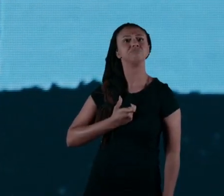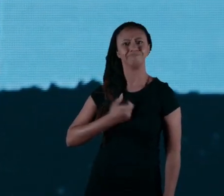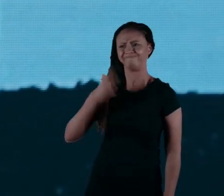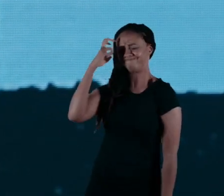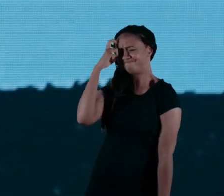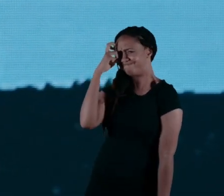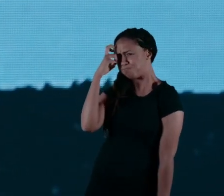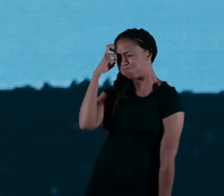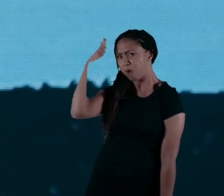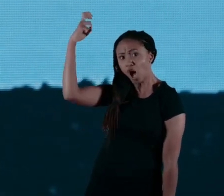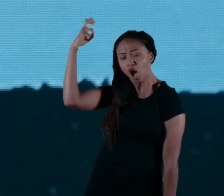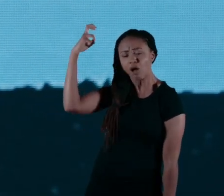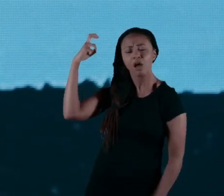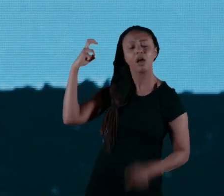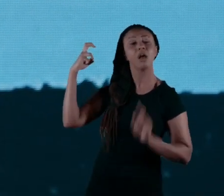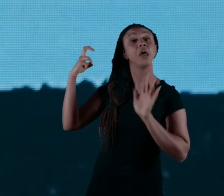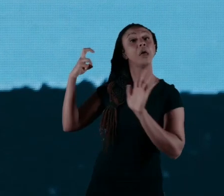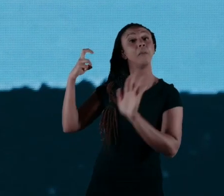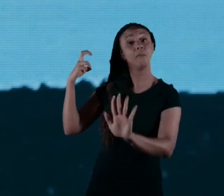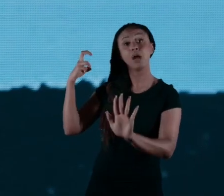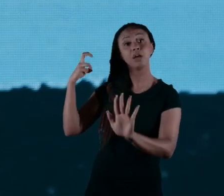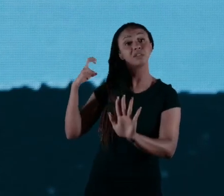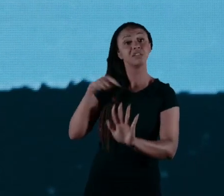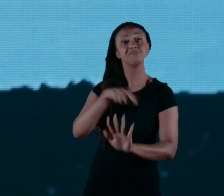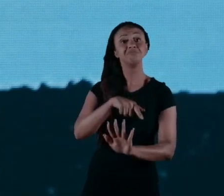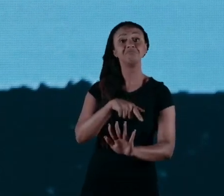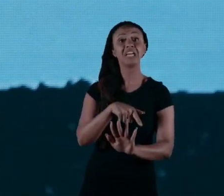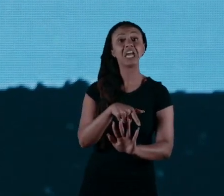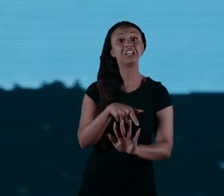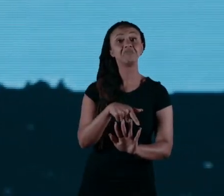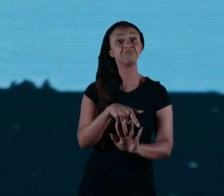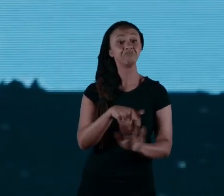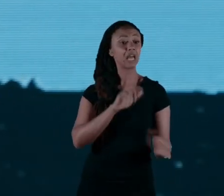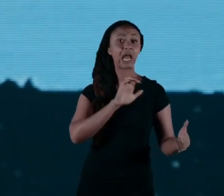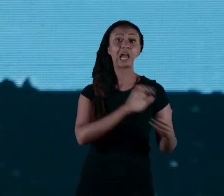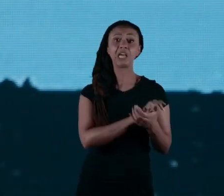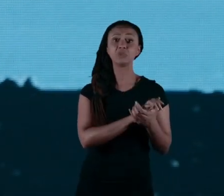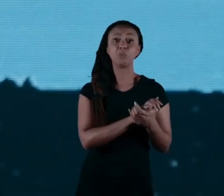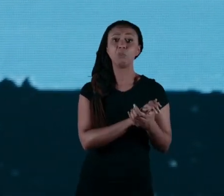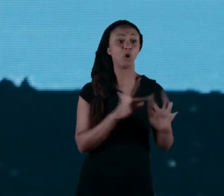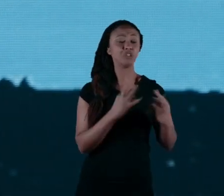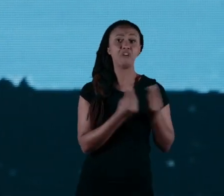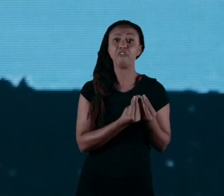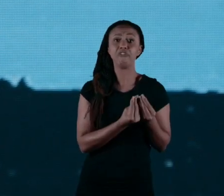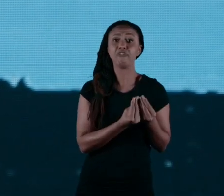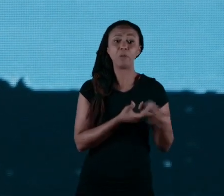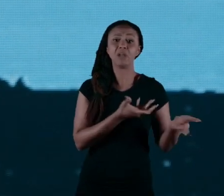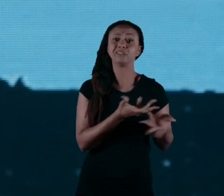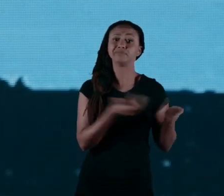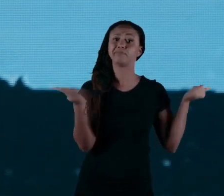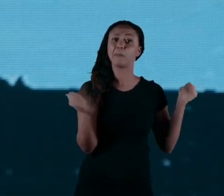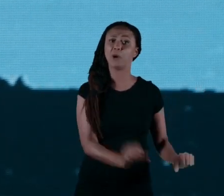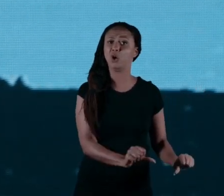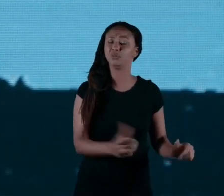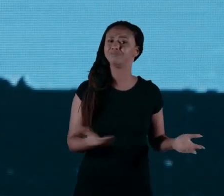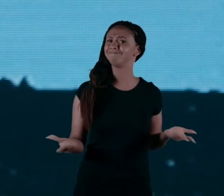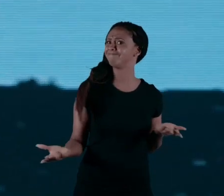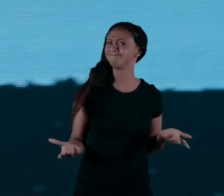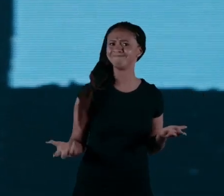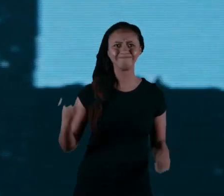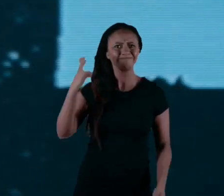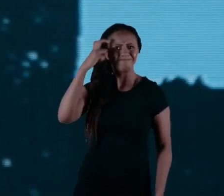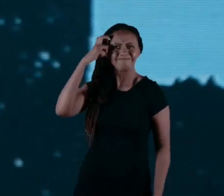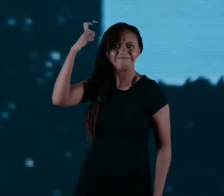existiu, era um homem incapaz de viver bem com a sua própria esposa e com a sua própria família. Então, ainda que ele